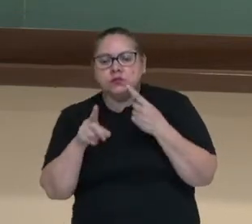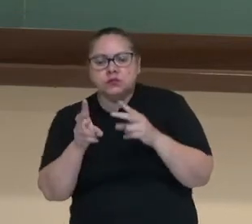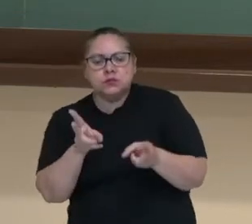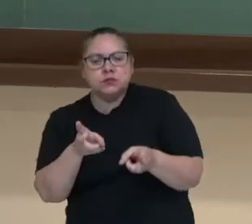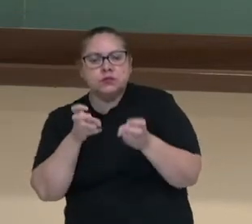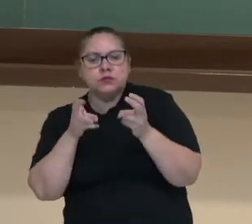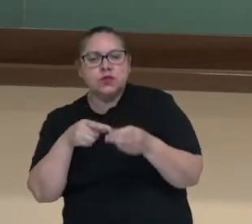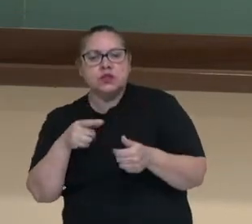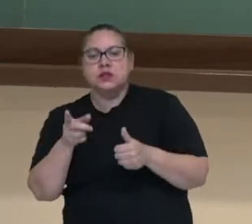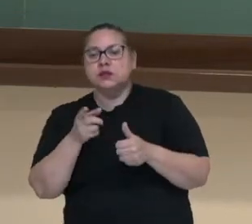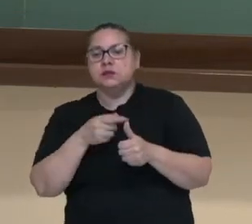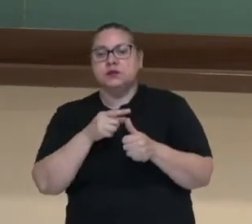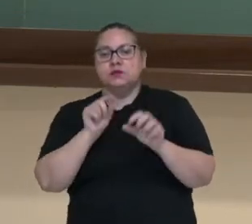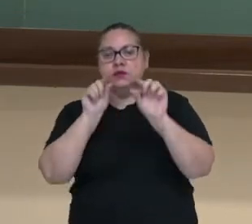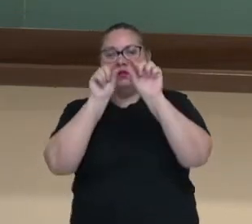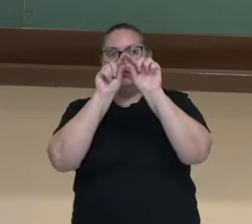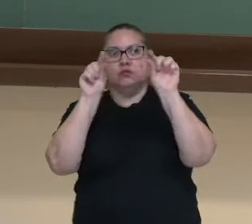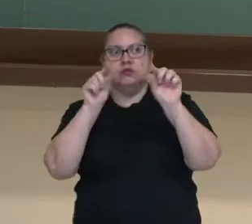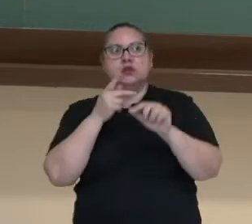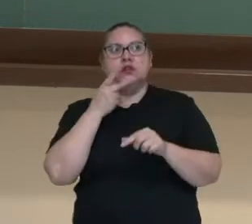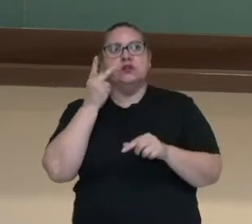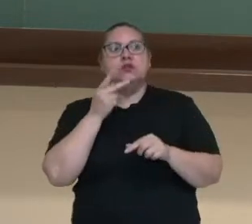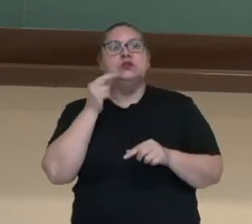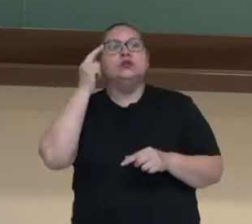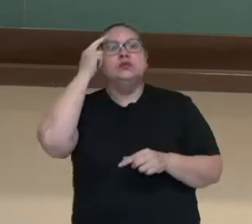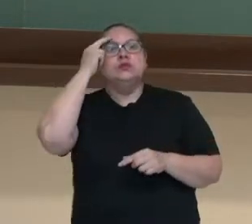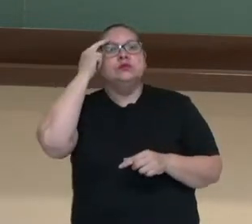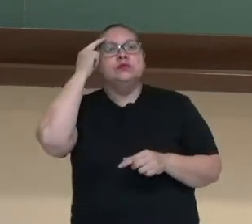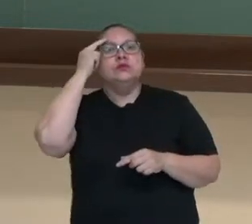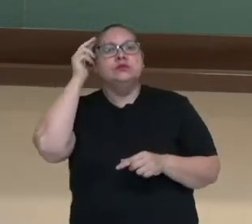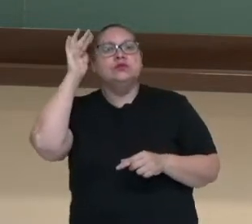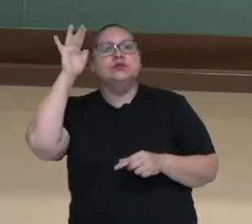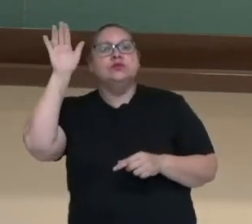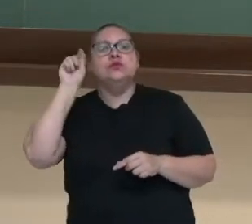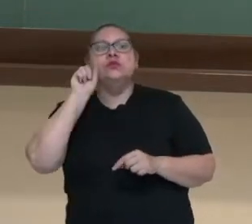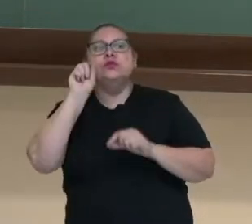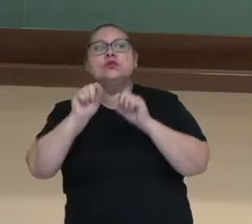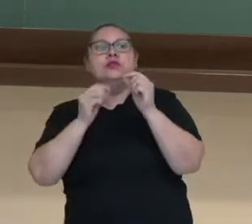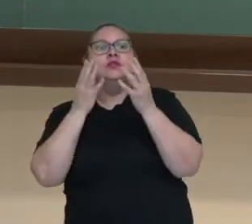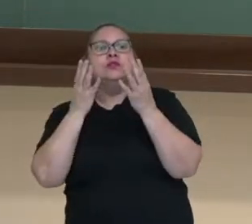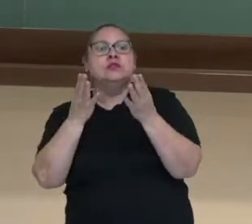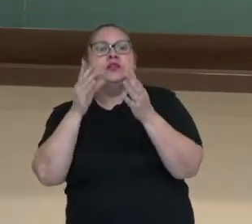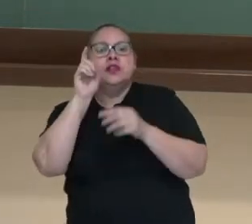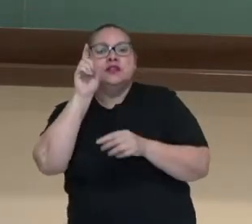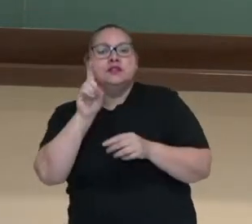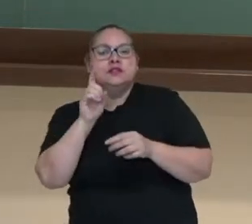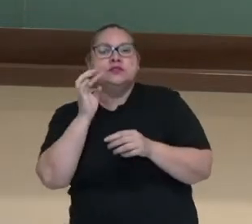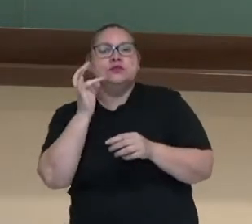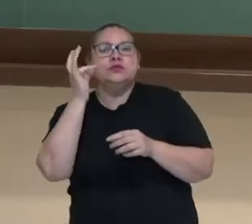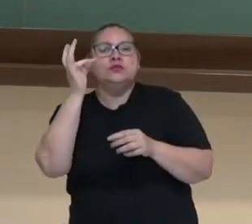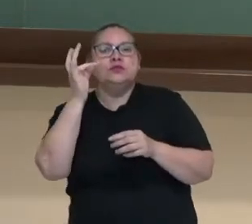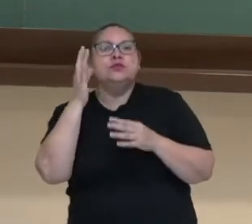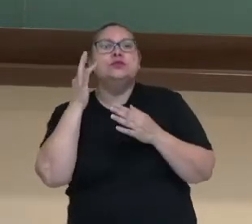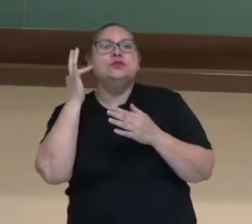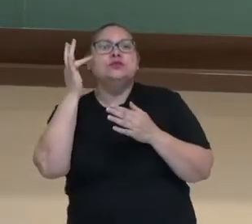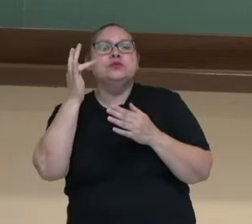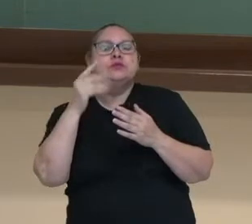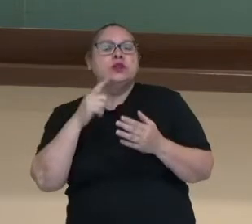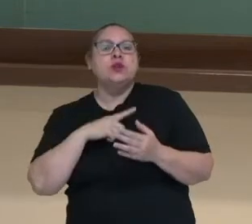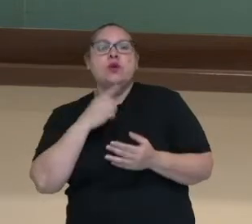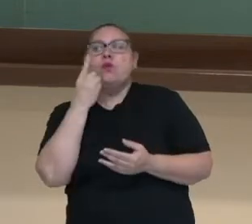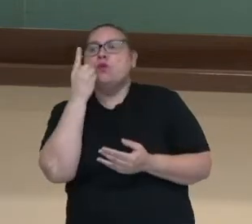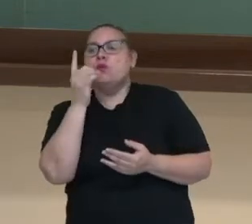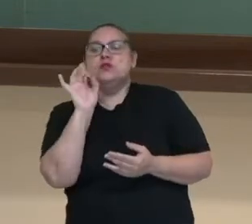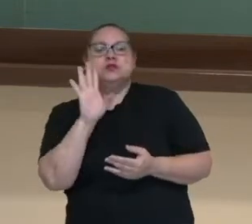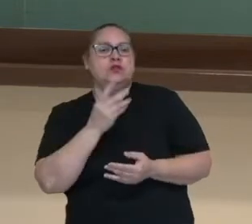que já na primeira estrofe o que ela diz: sonhe com aquilo que você quer ser, porque você possui apenas uma